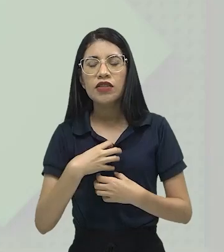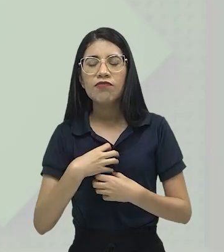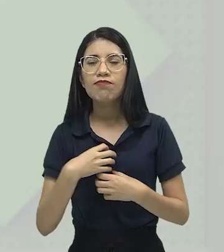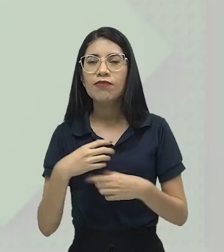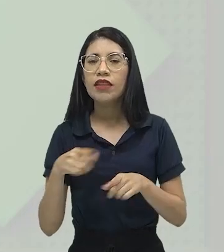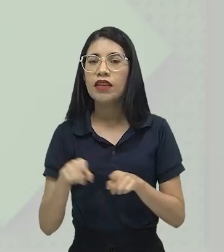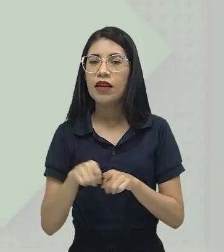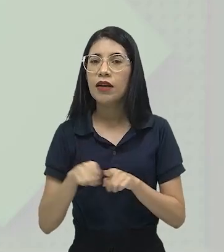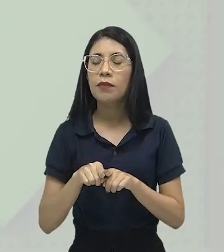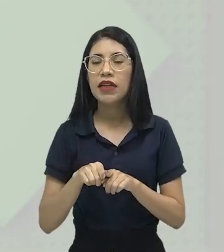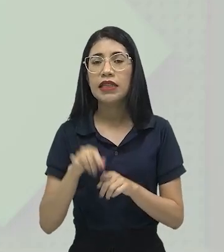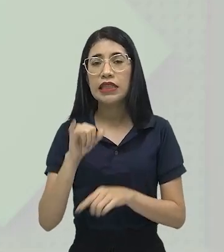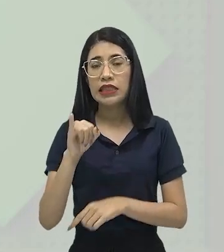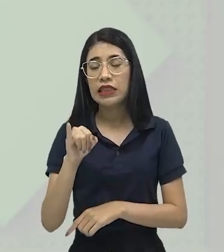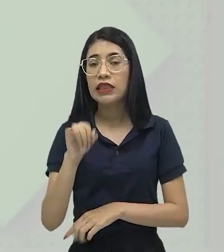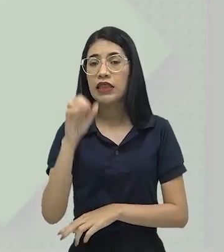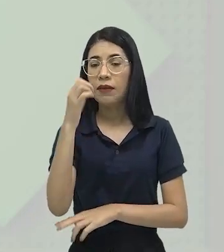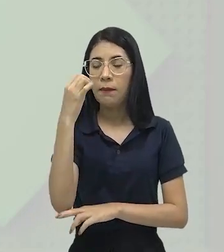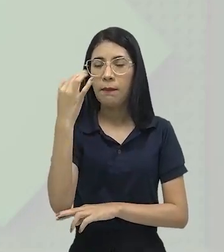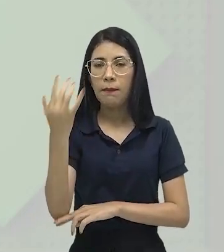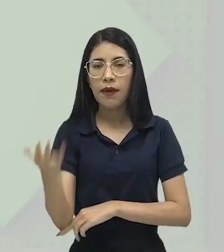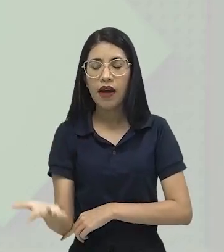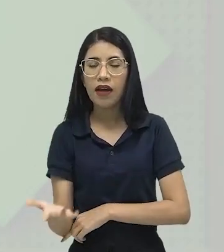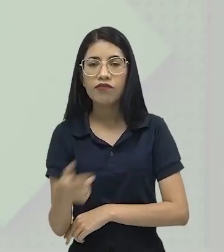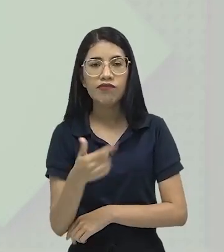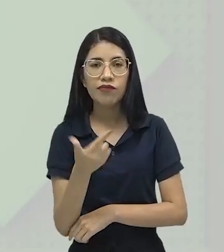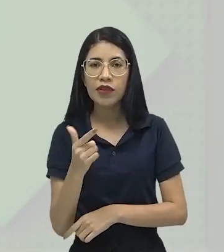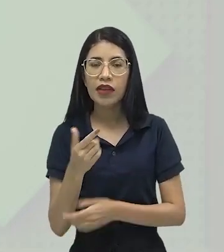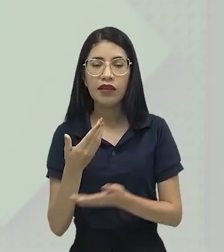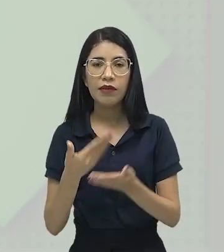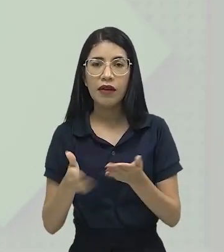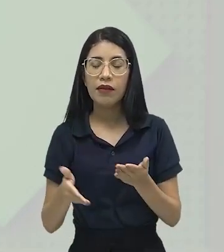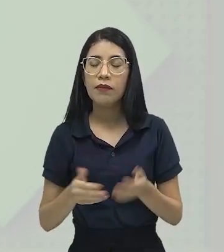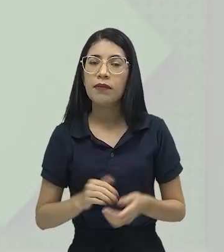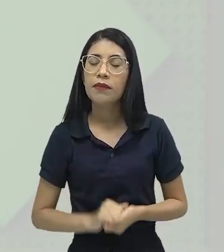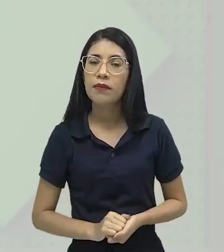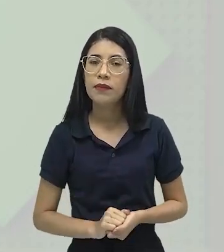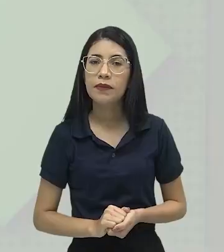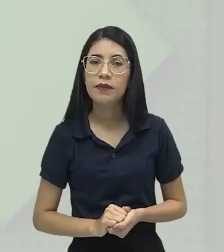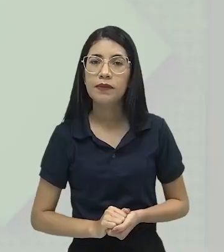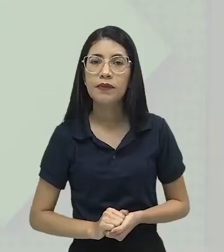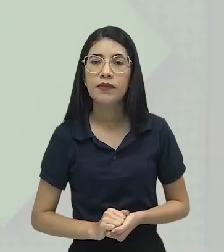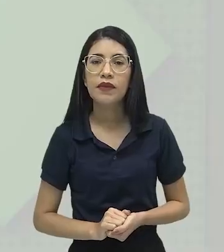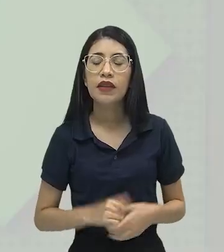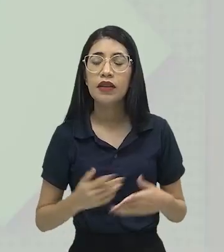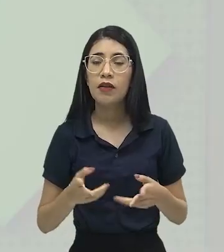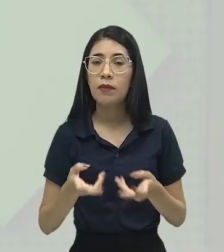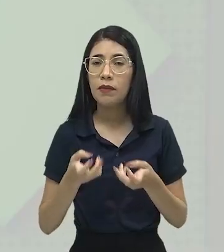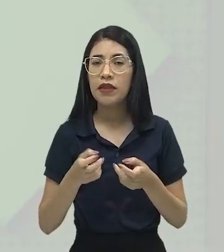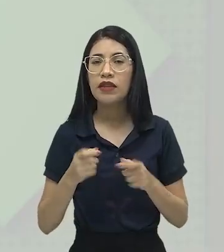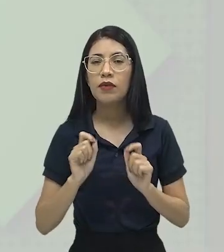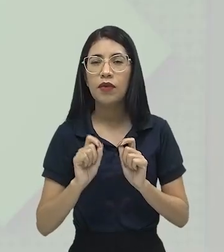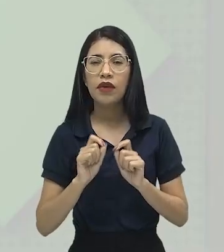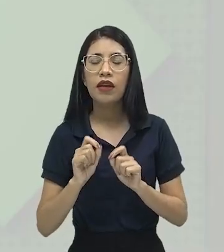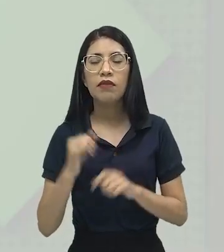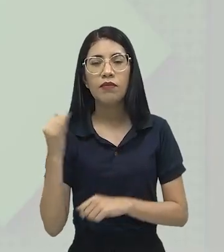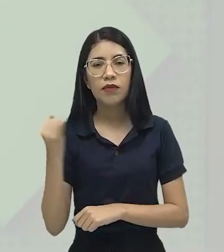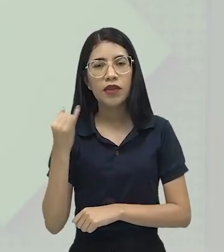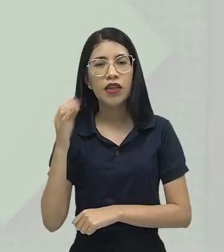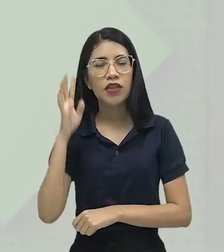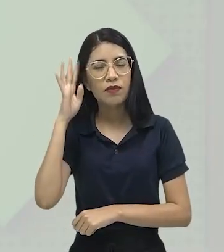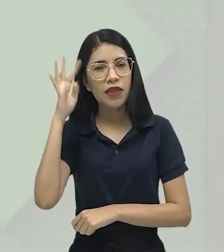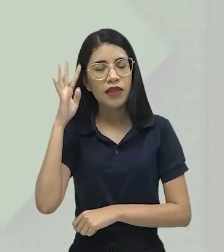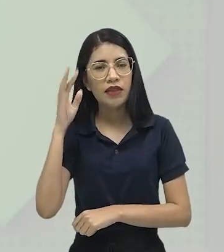árvores, se eu retirar essas árvores, não vou ter mais, né? Então, é importante a gente parar para pensar nisso, que às